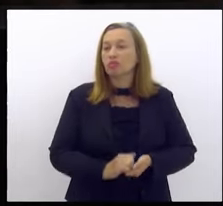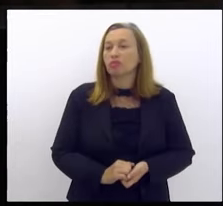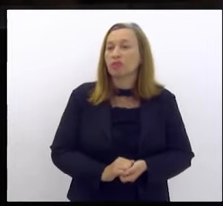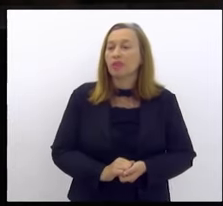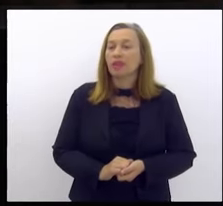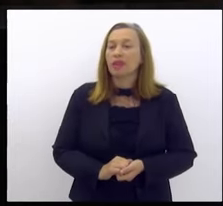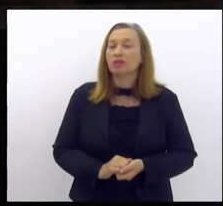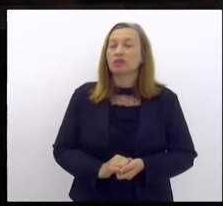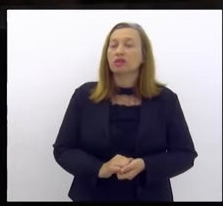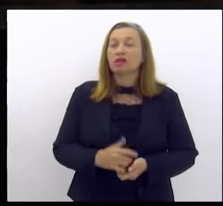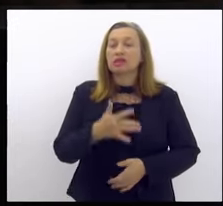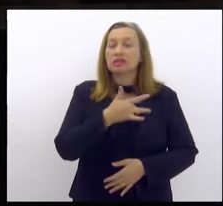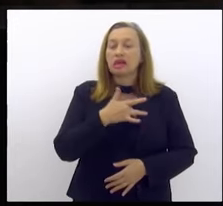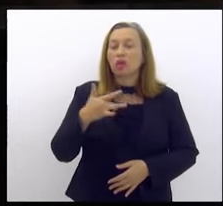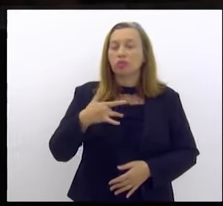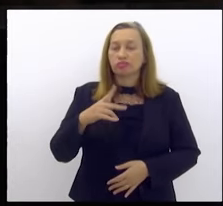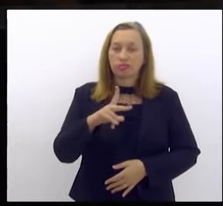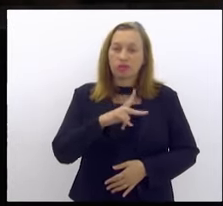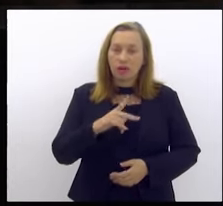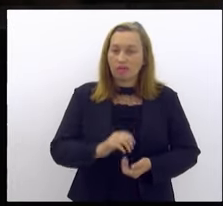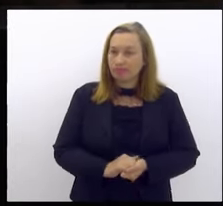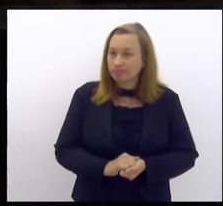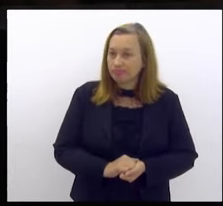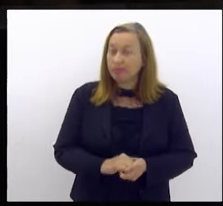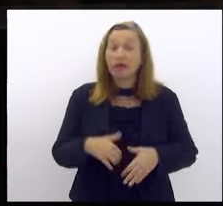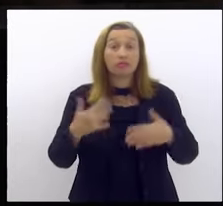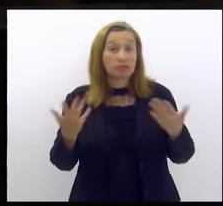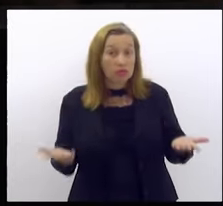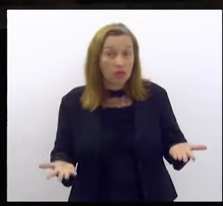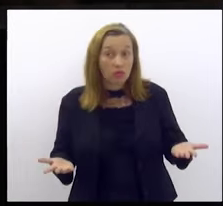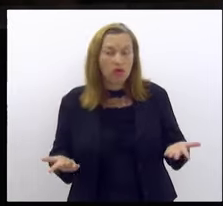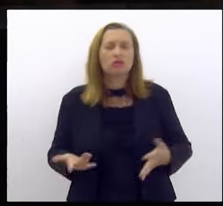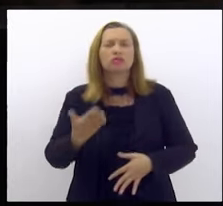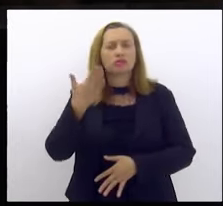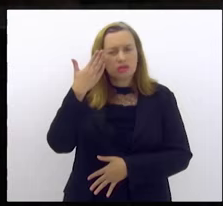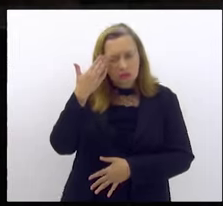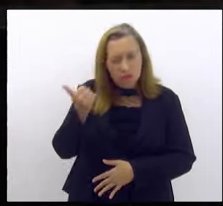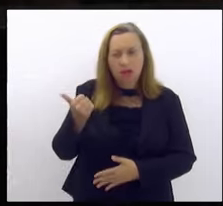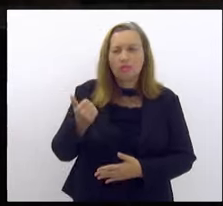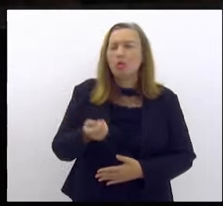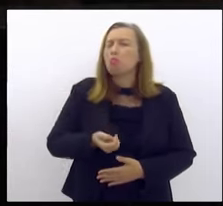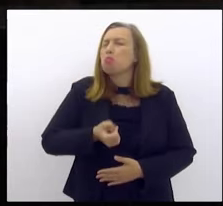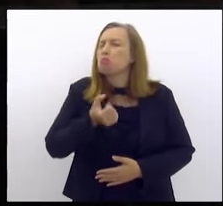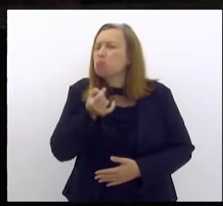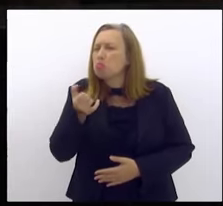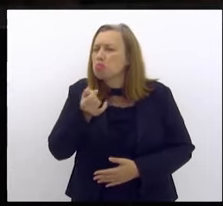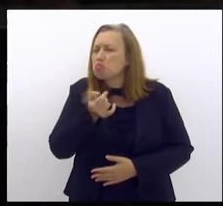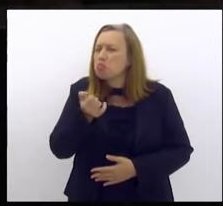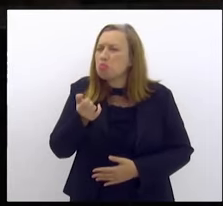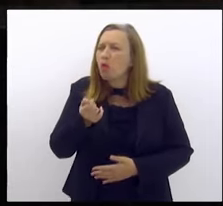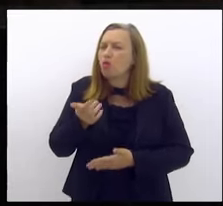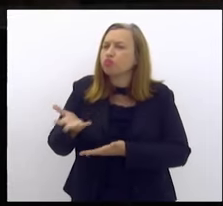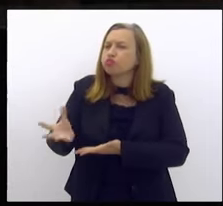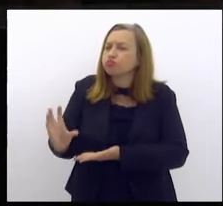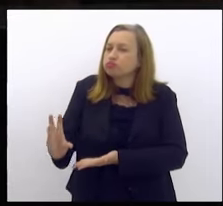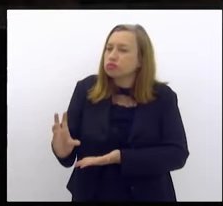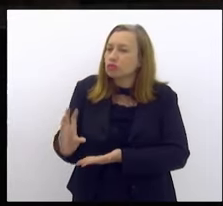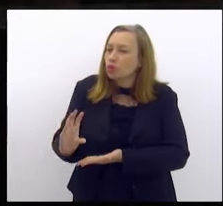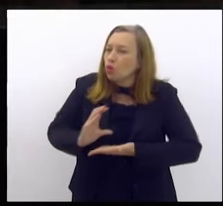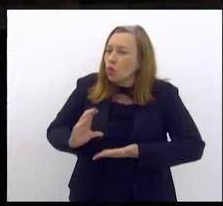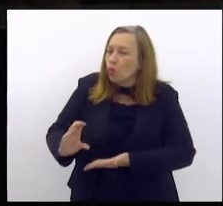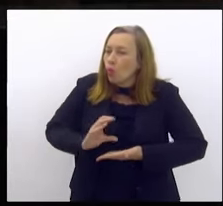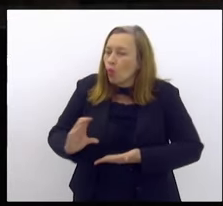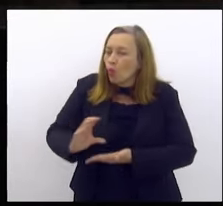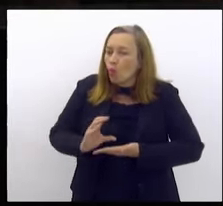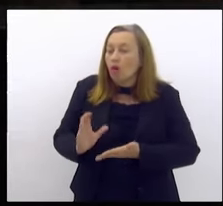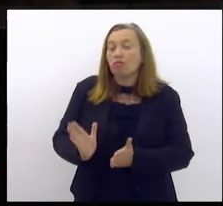de saúde privada. Então, a gente sabe que alguns poucos lucram com a miséria, com a